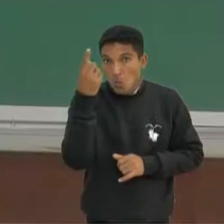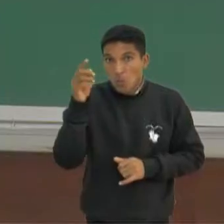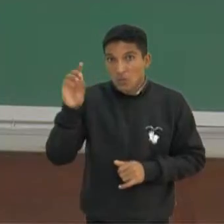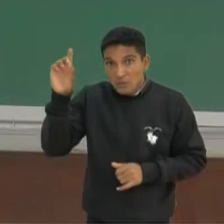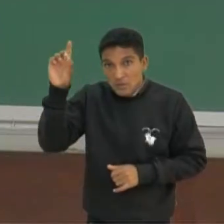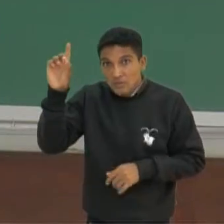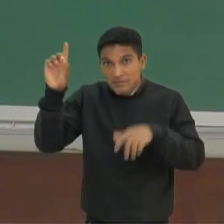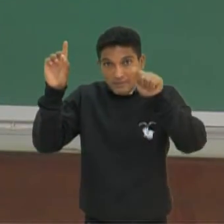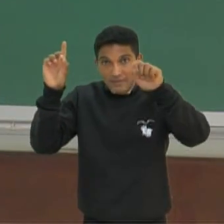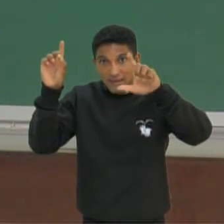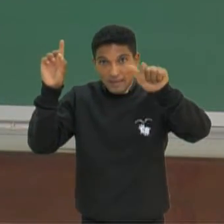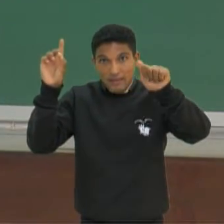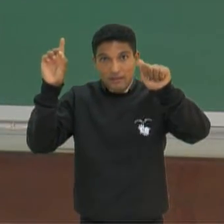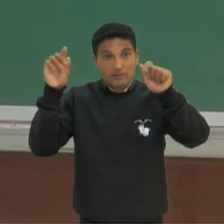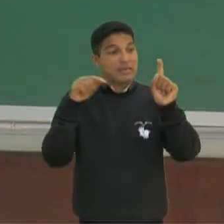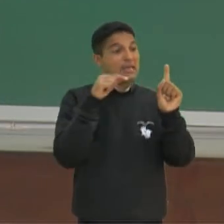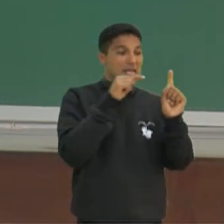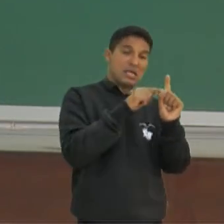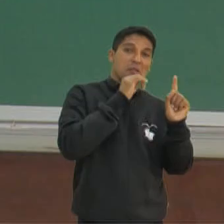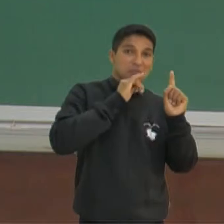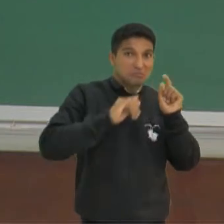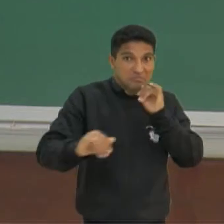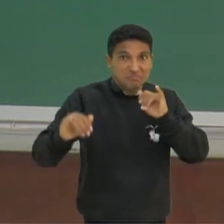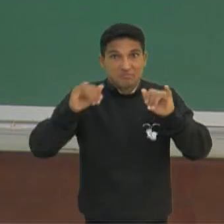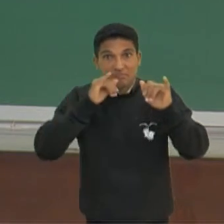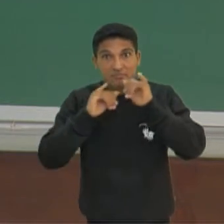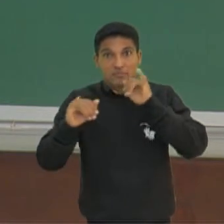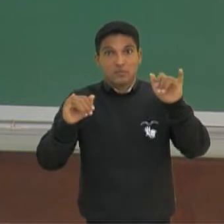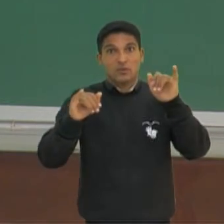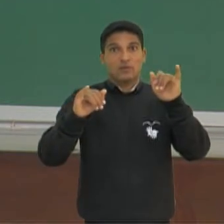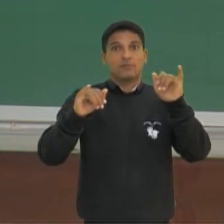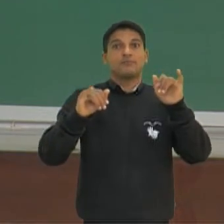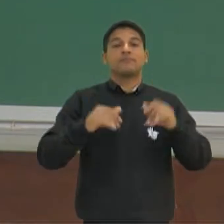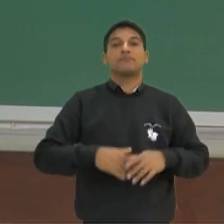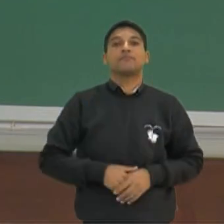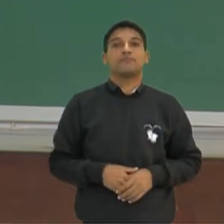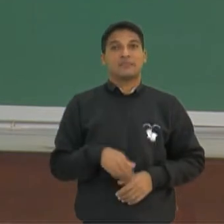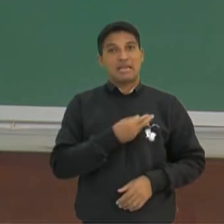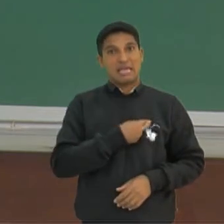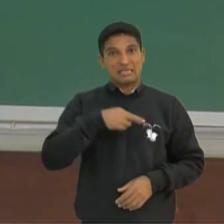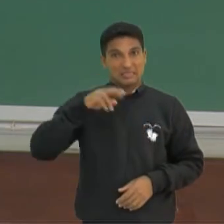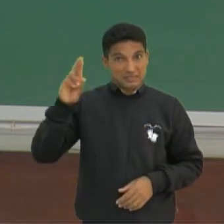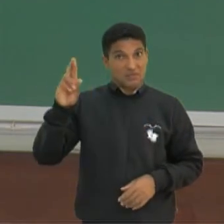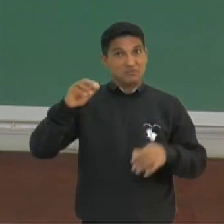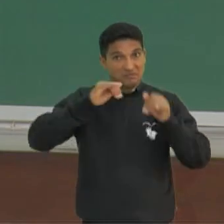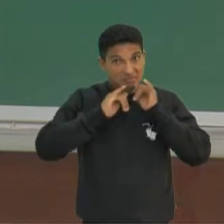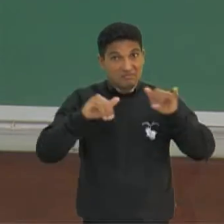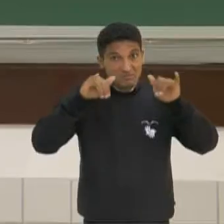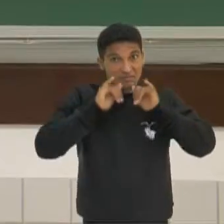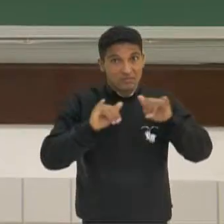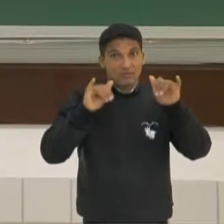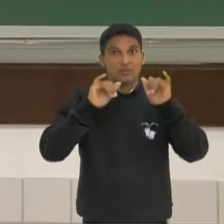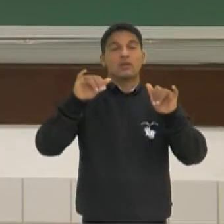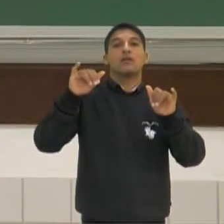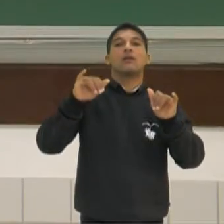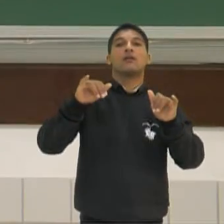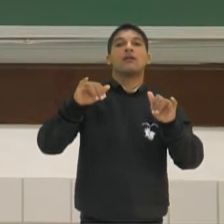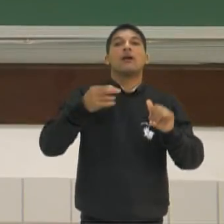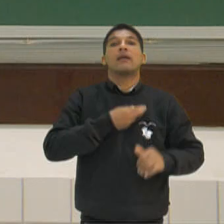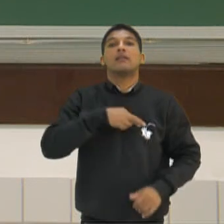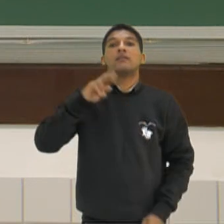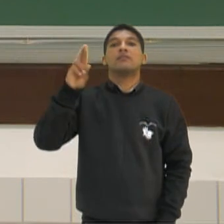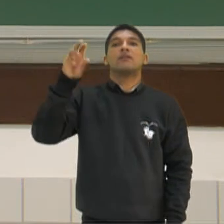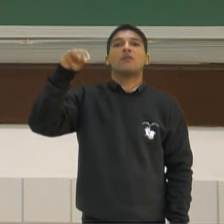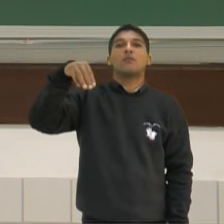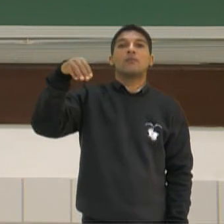profeta Maomé vai difundir essa religião monoteísta. Nós vamos ver que Maomé ele